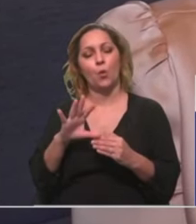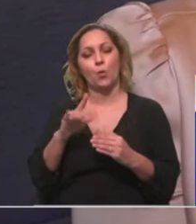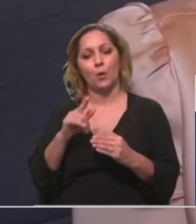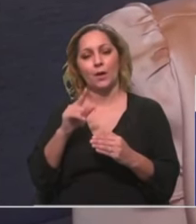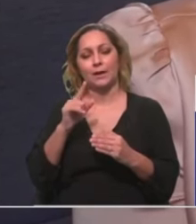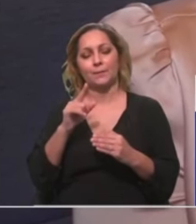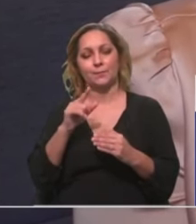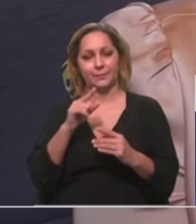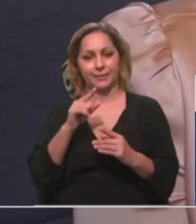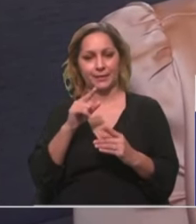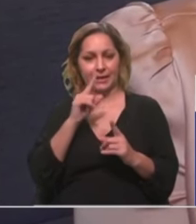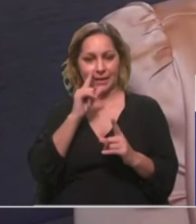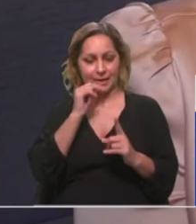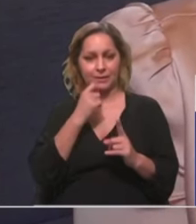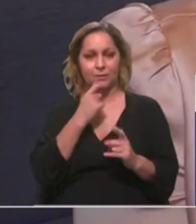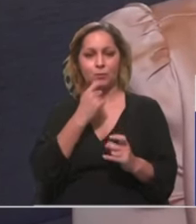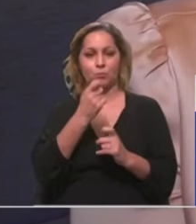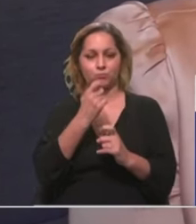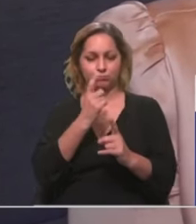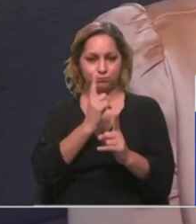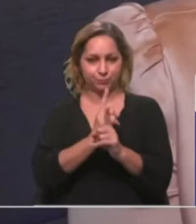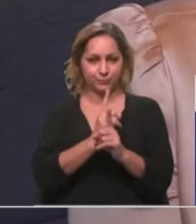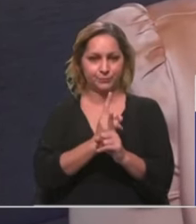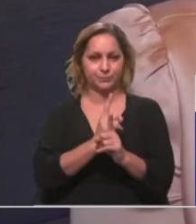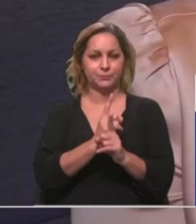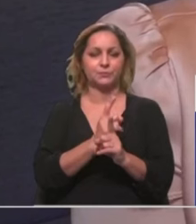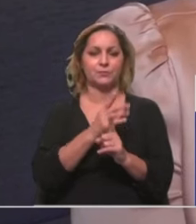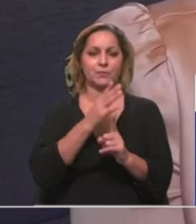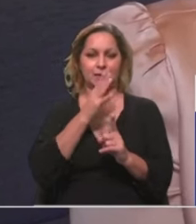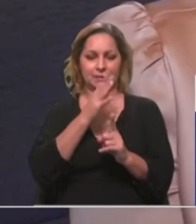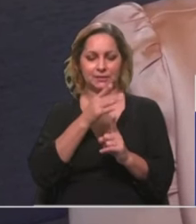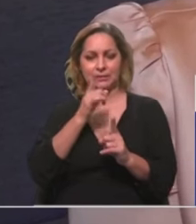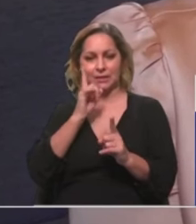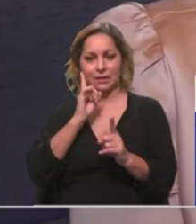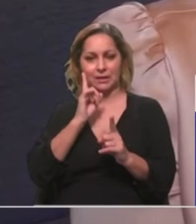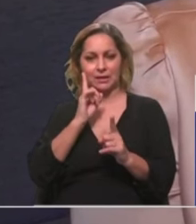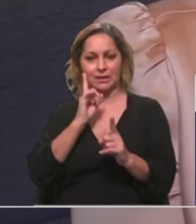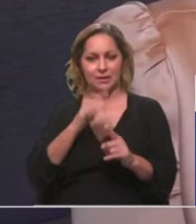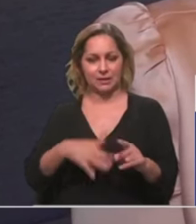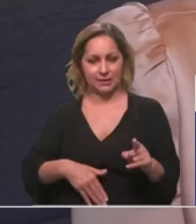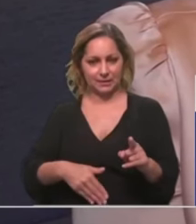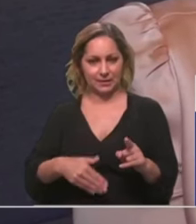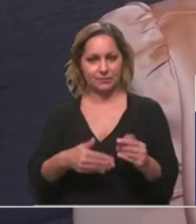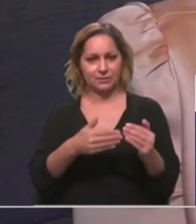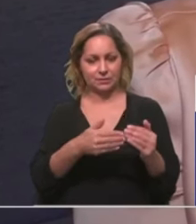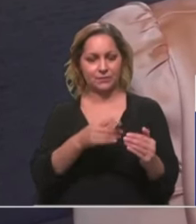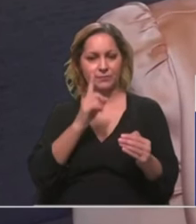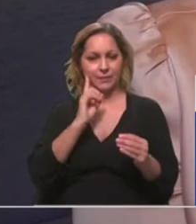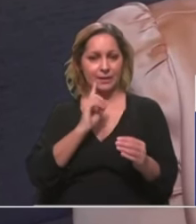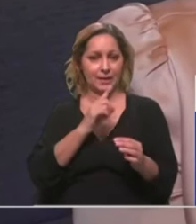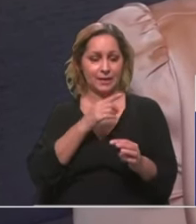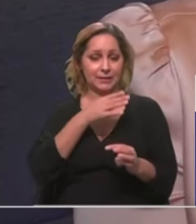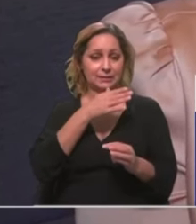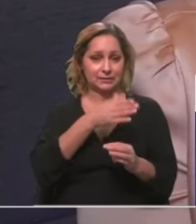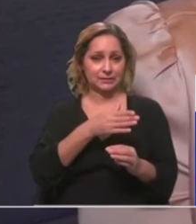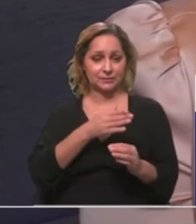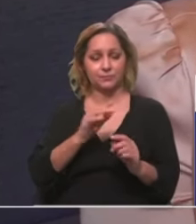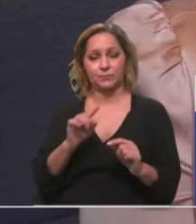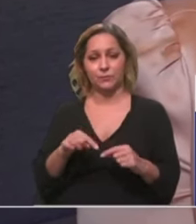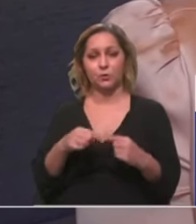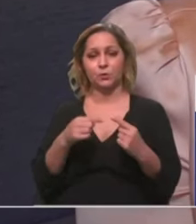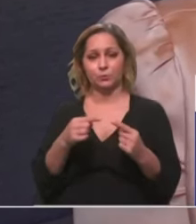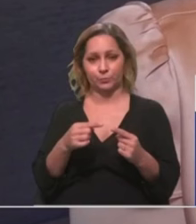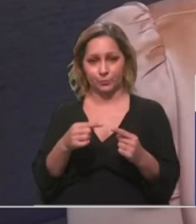confrontou a ele e disse-lhe que estava grado ele ela contou-me que depois ela